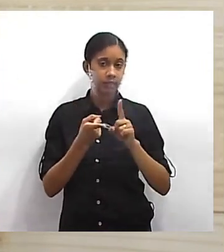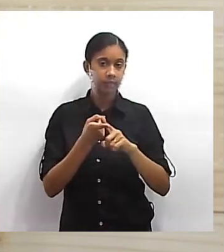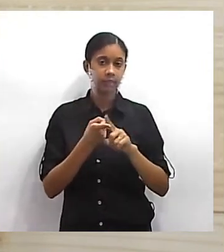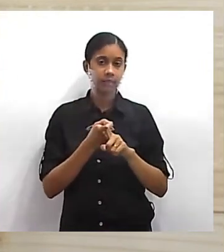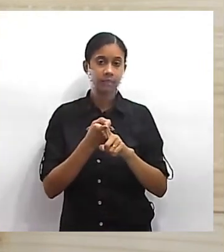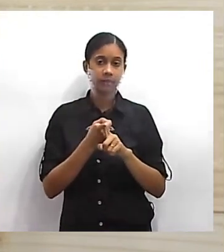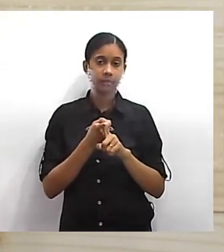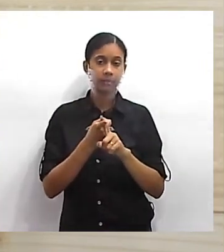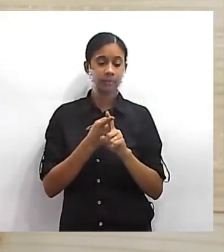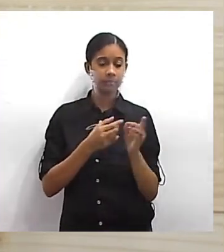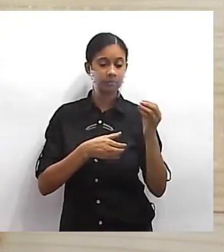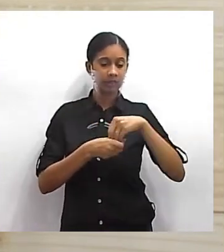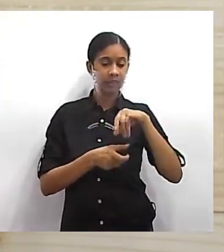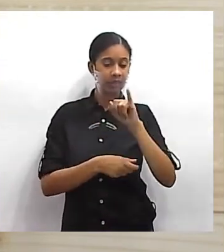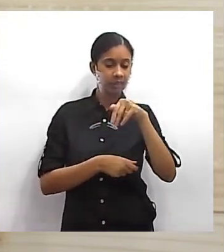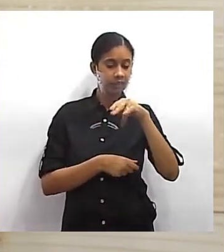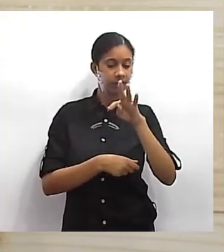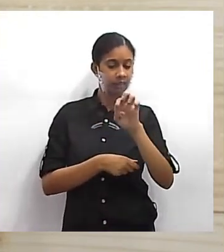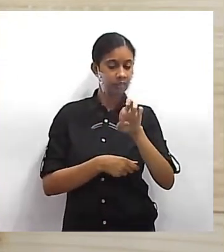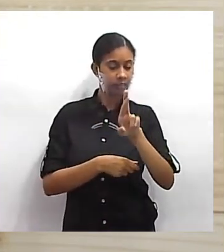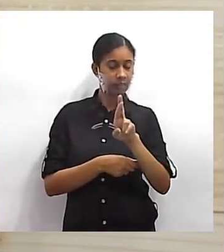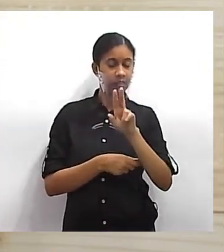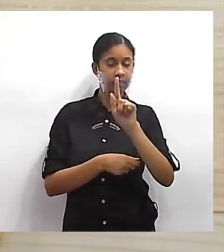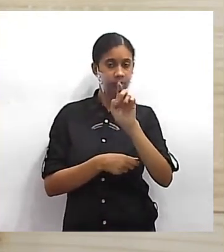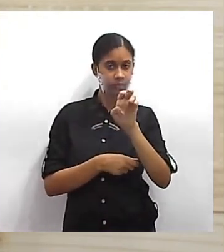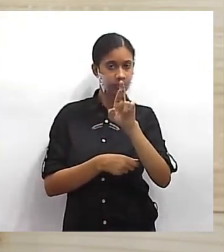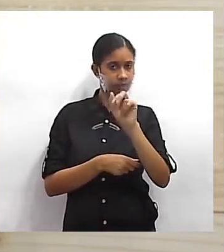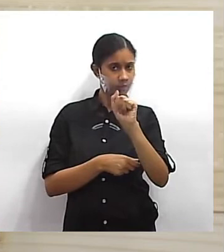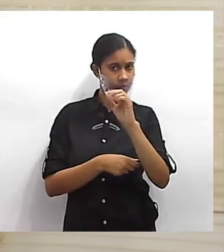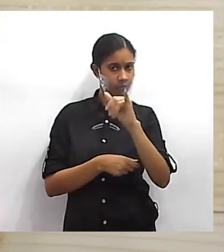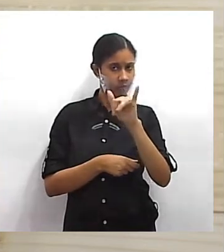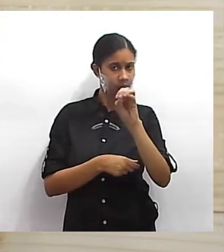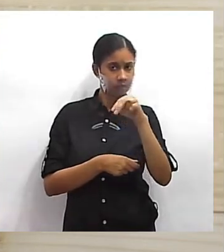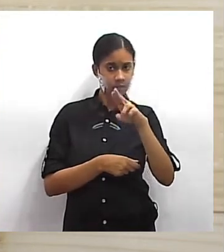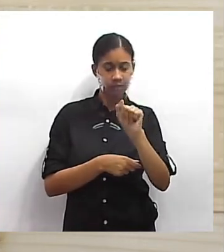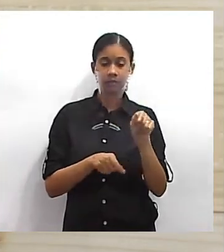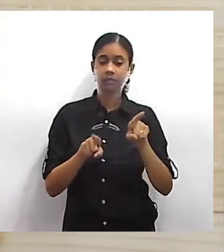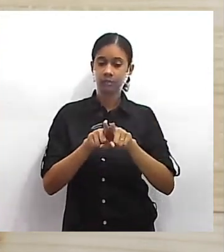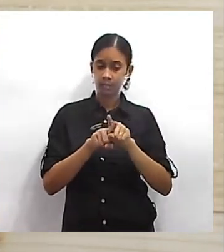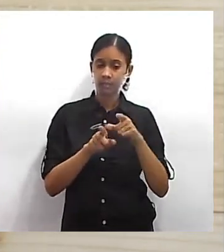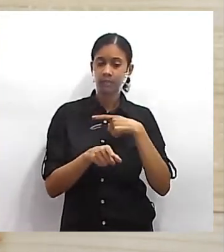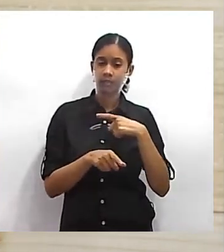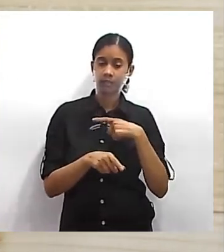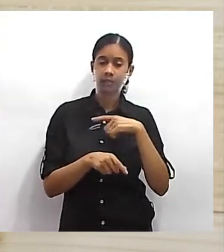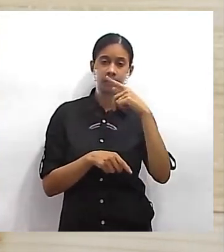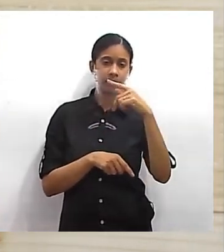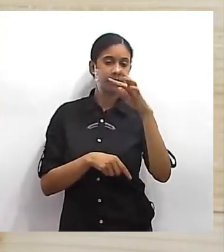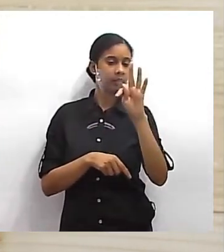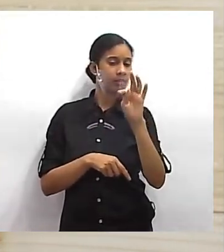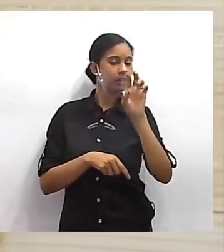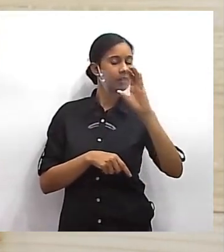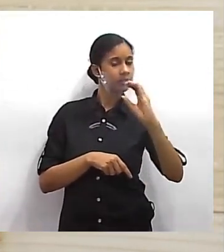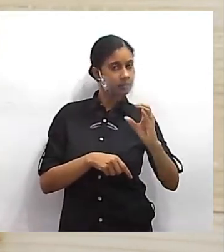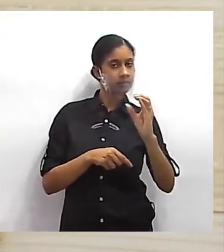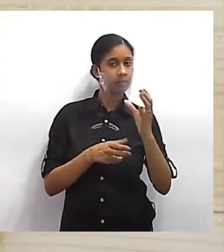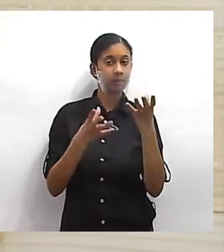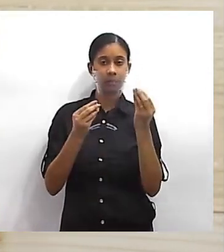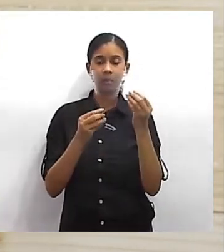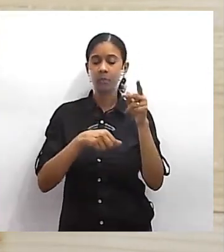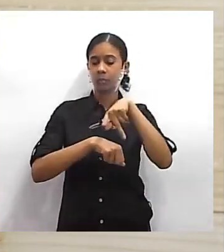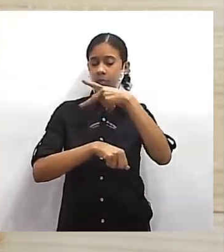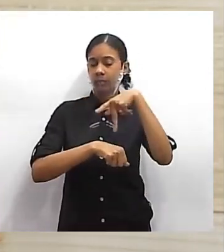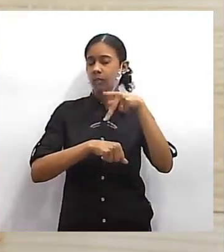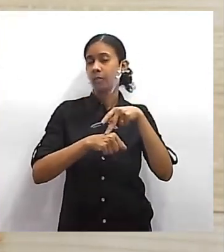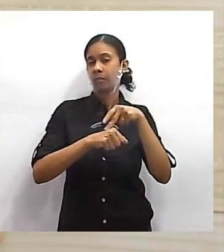intergeracional, como o caso dos programas de transferência condicionada, que é o PTC, né? Realidade em muitos países da América Latina, entre eles o